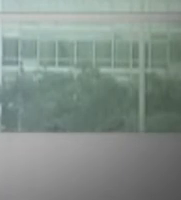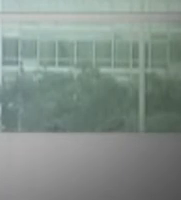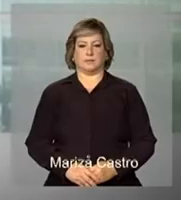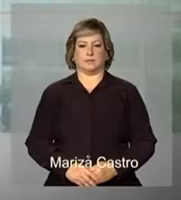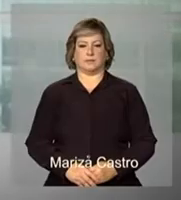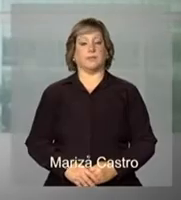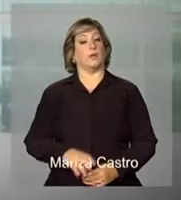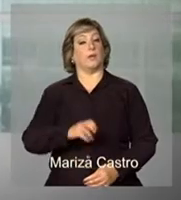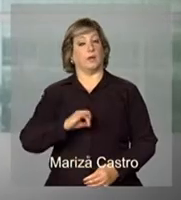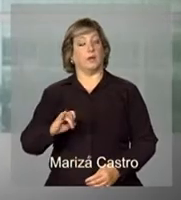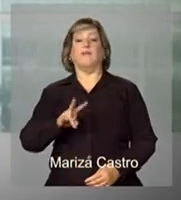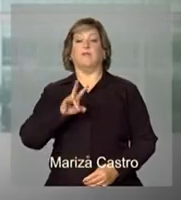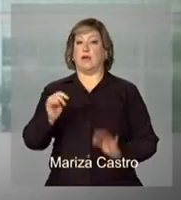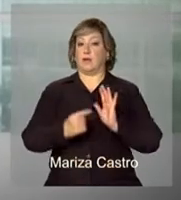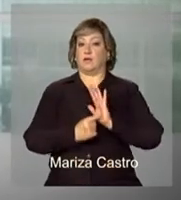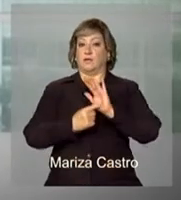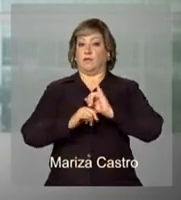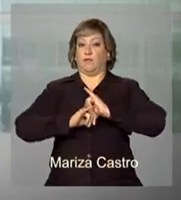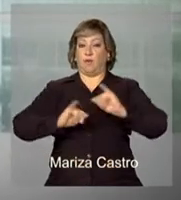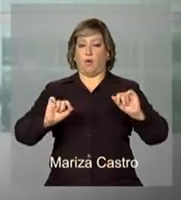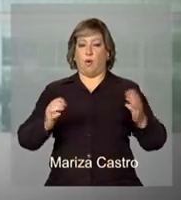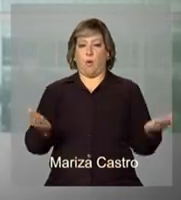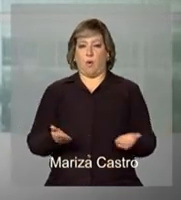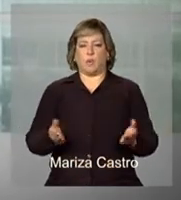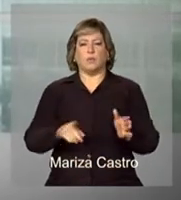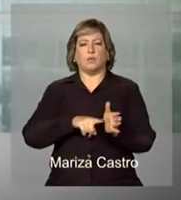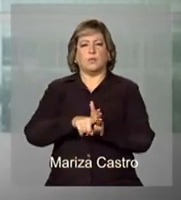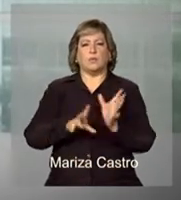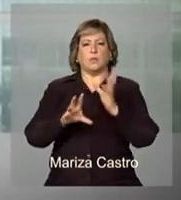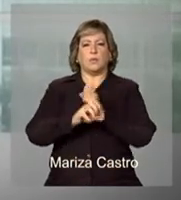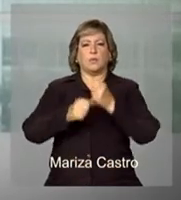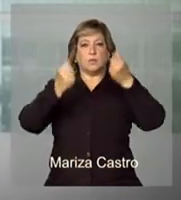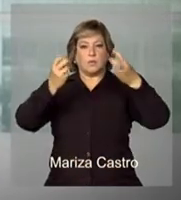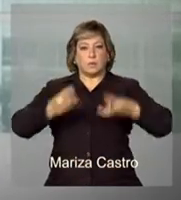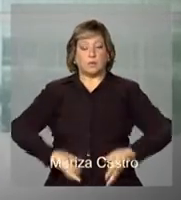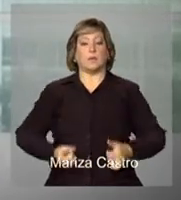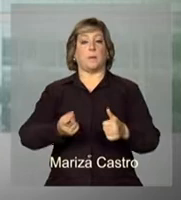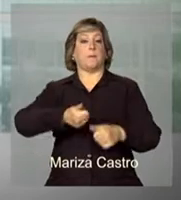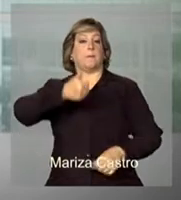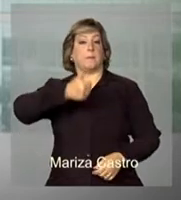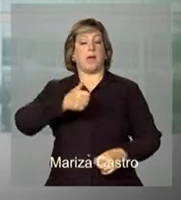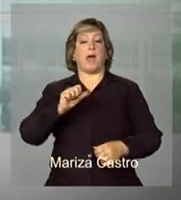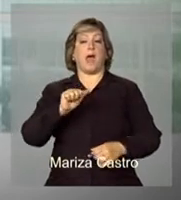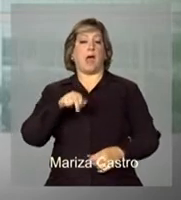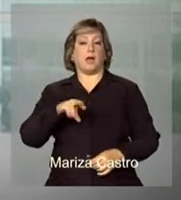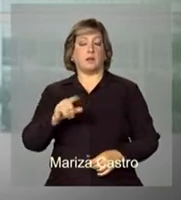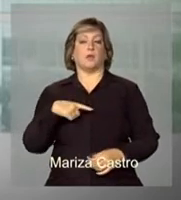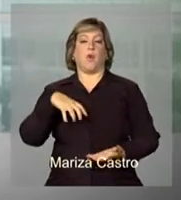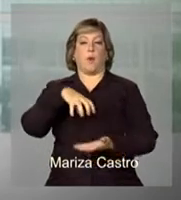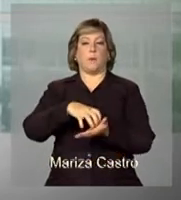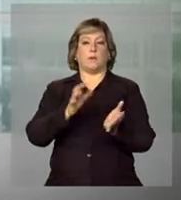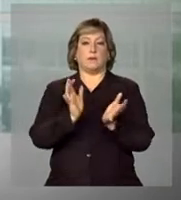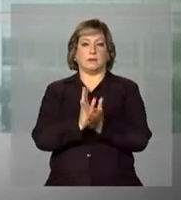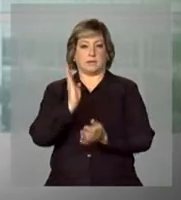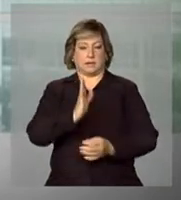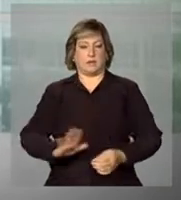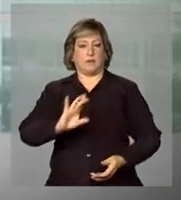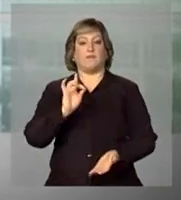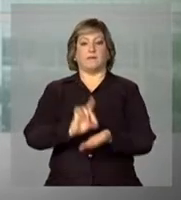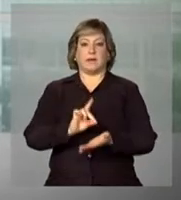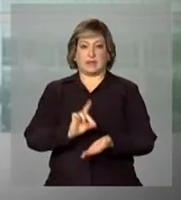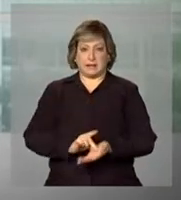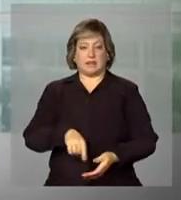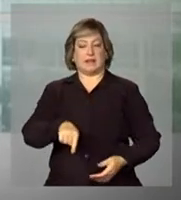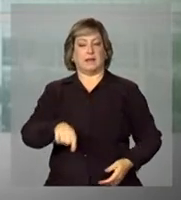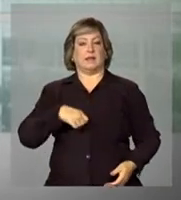Olá, será divulgado hoje um balanço das atividades do primeiro ano da Comissão Nacional da Verdade. A repórter